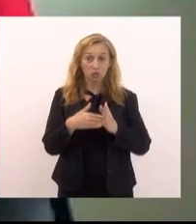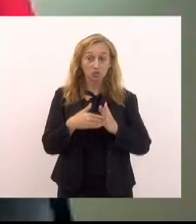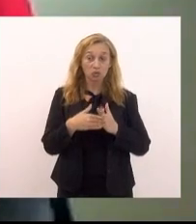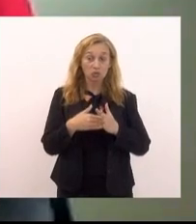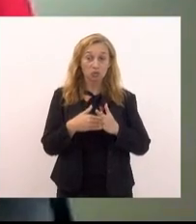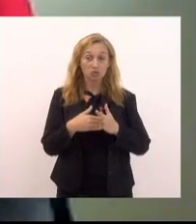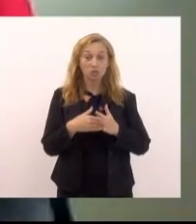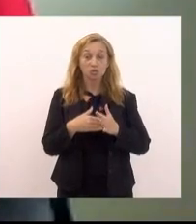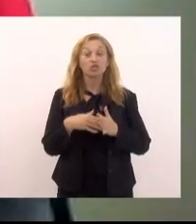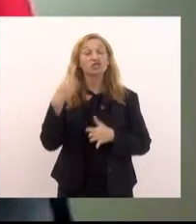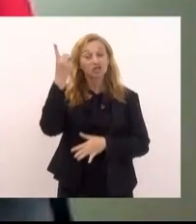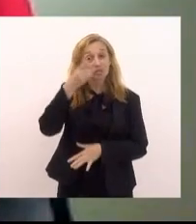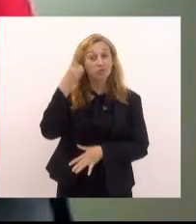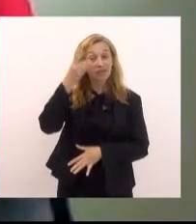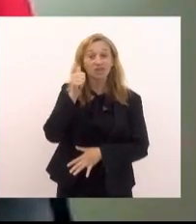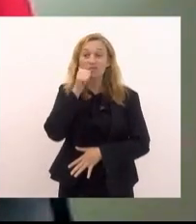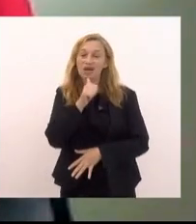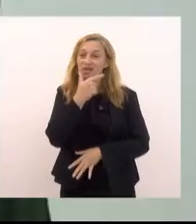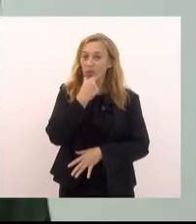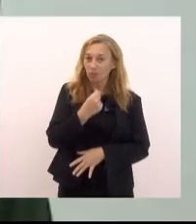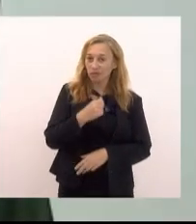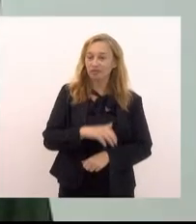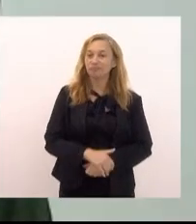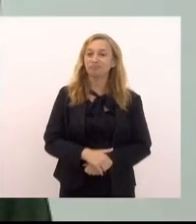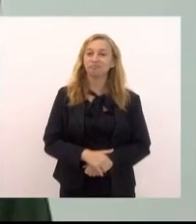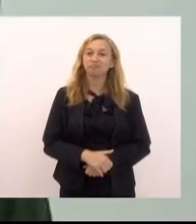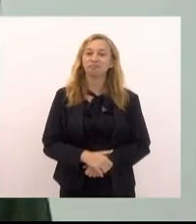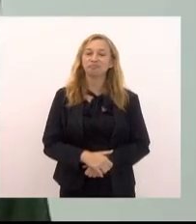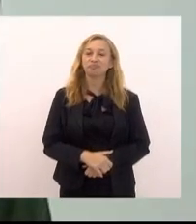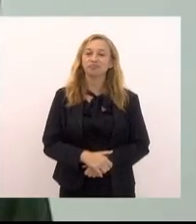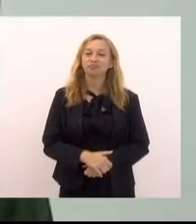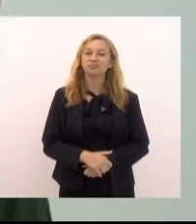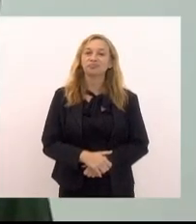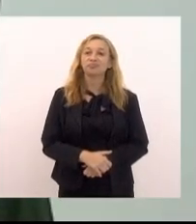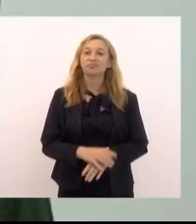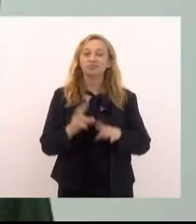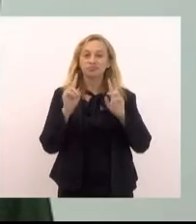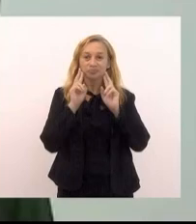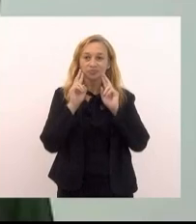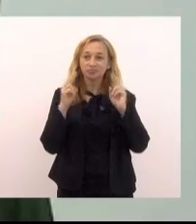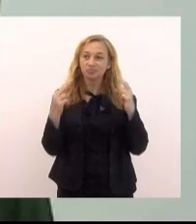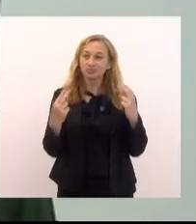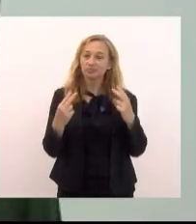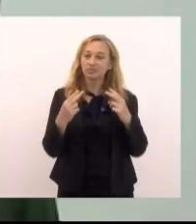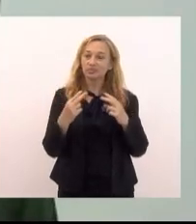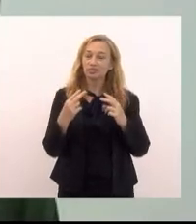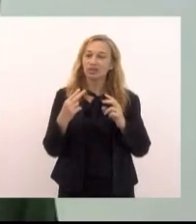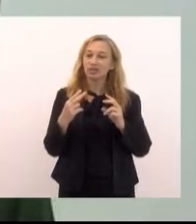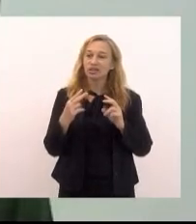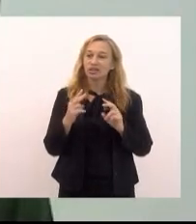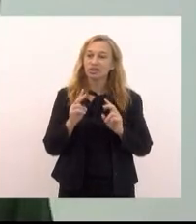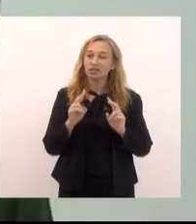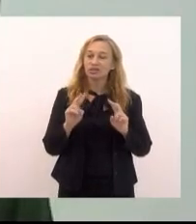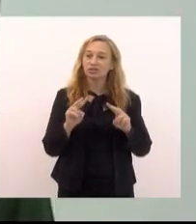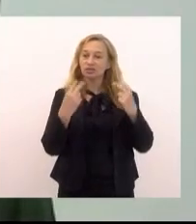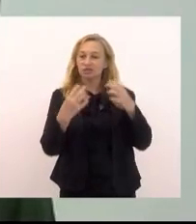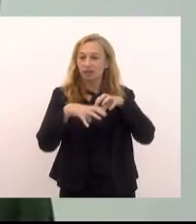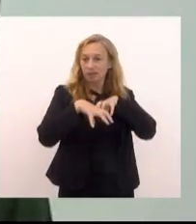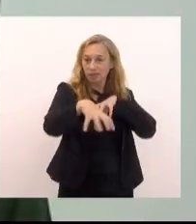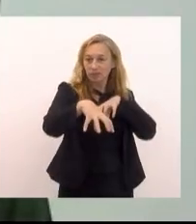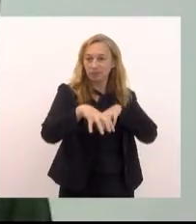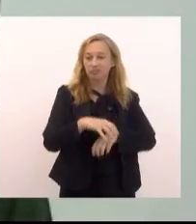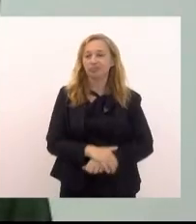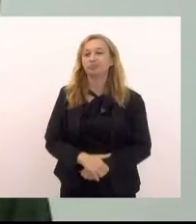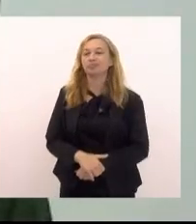senhoras e senhores deputados que nos assistem, né, de forma